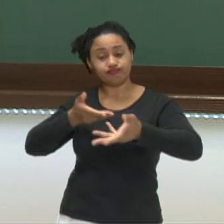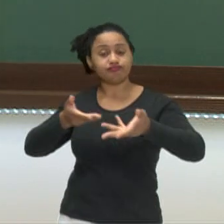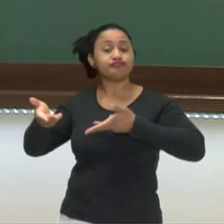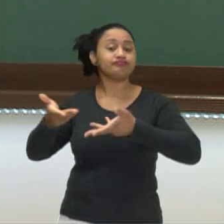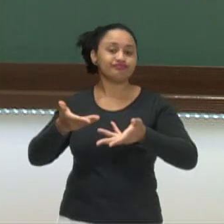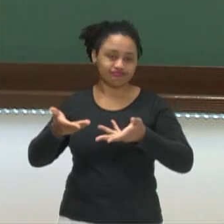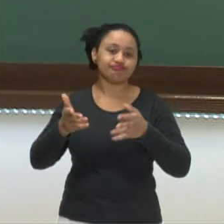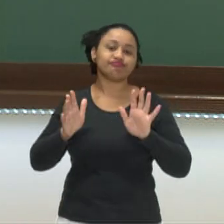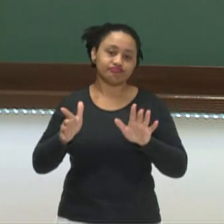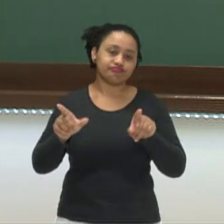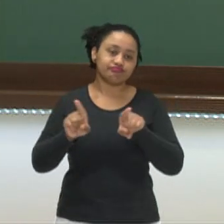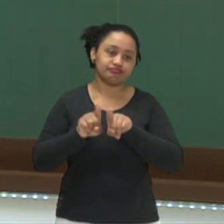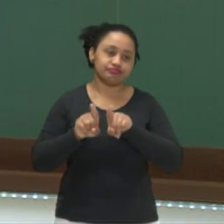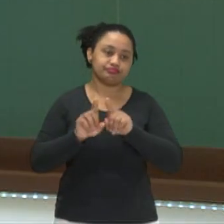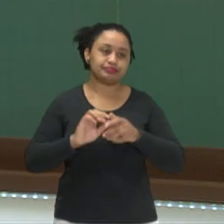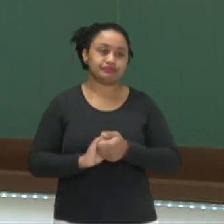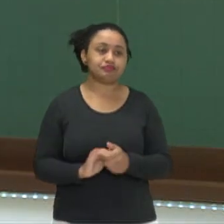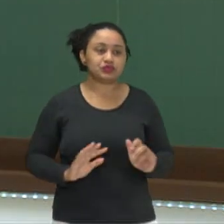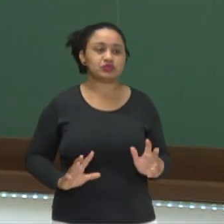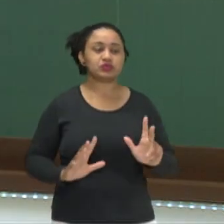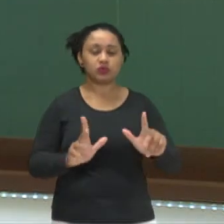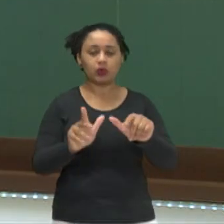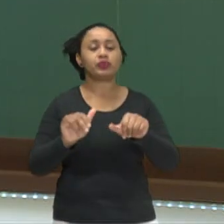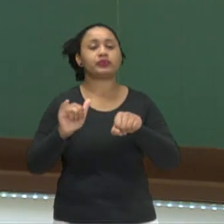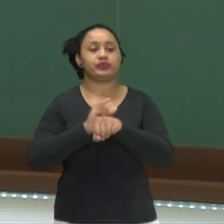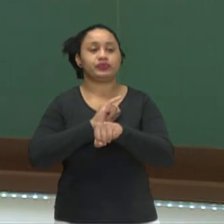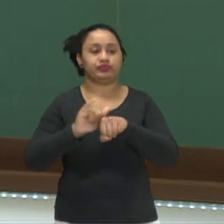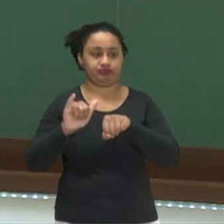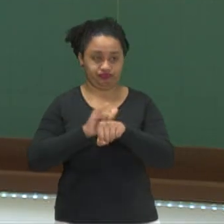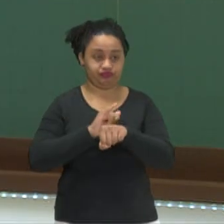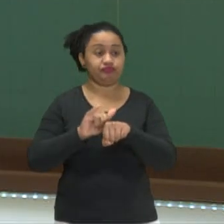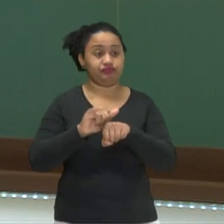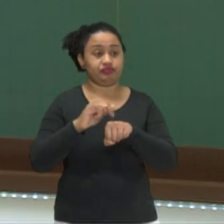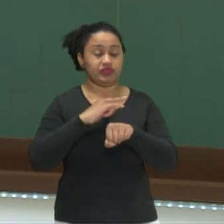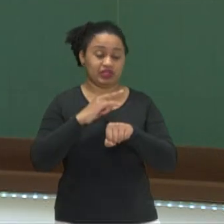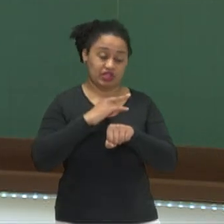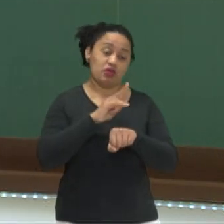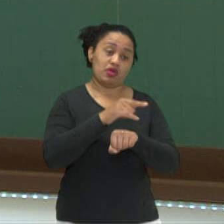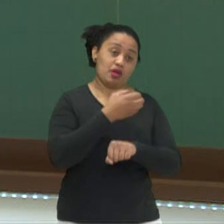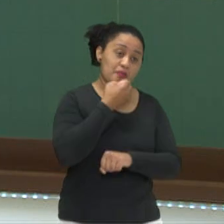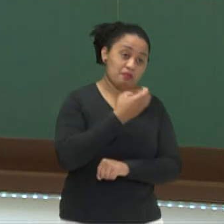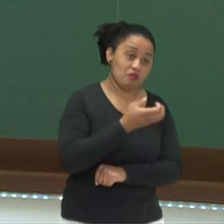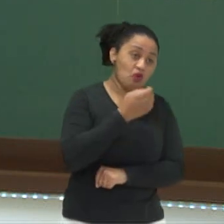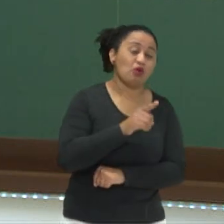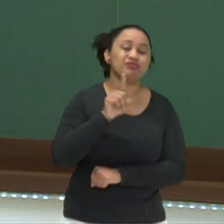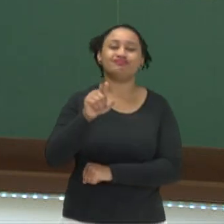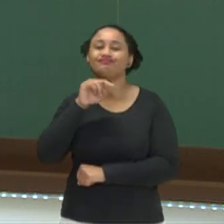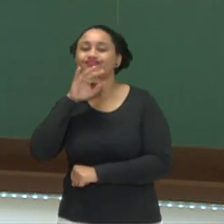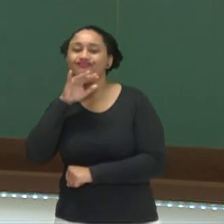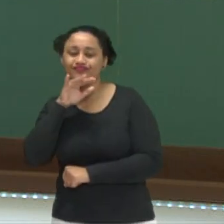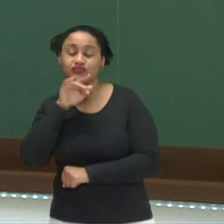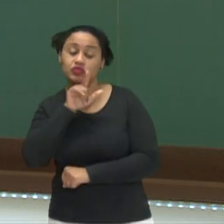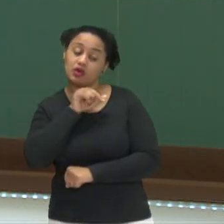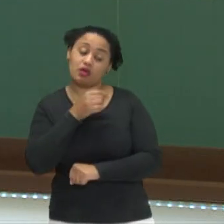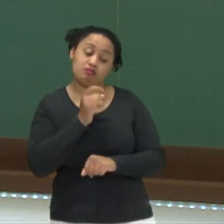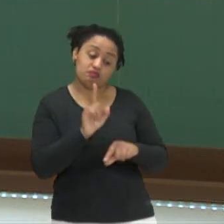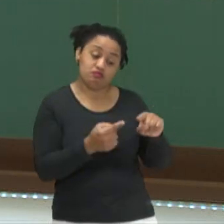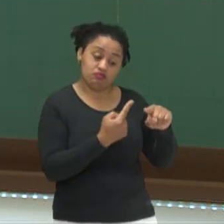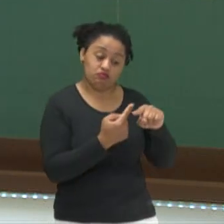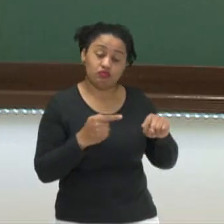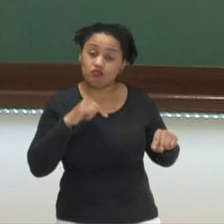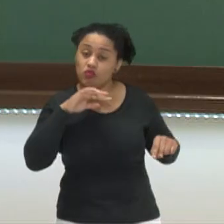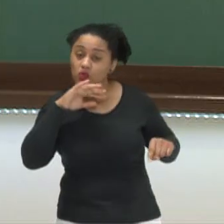transmissíveis. Todos os métodos vão ter prós e contras, ou seja, pontos positivos e